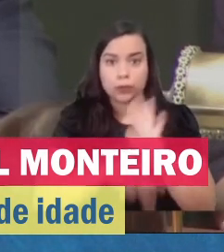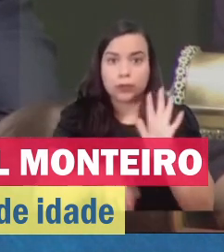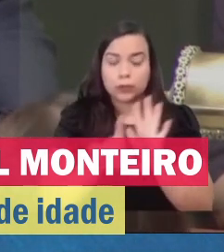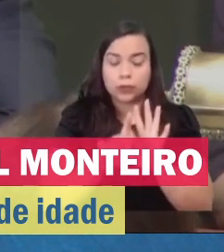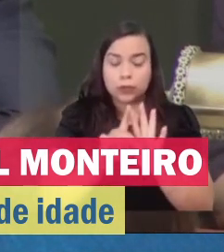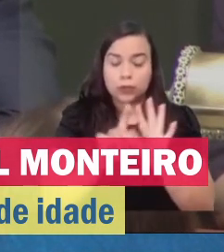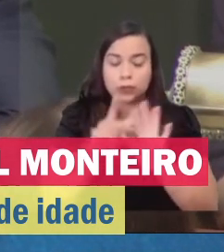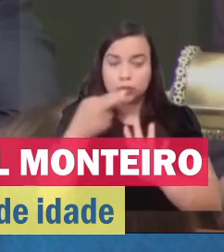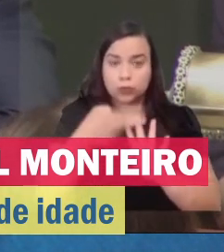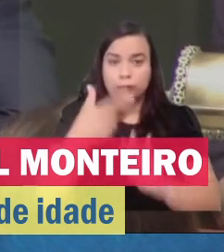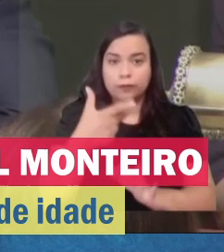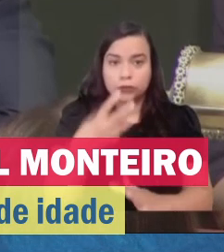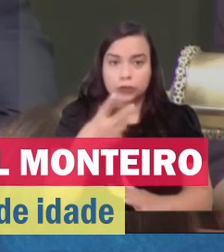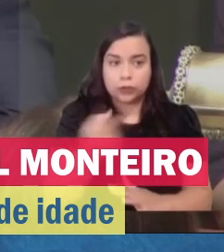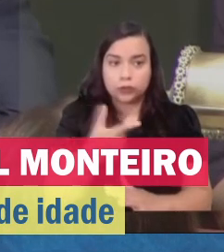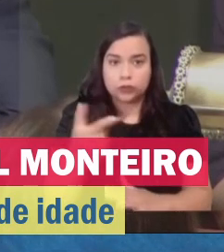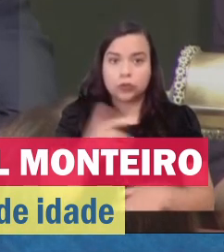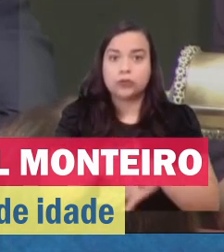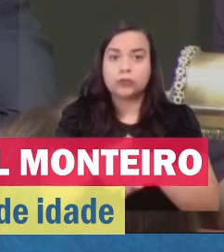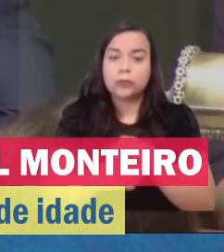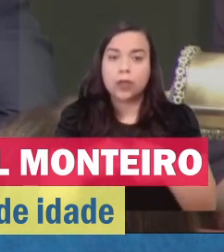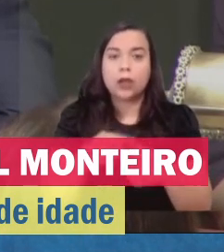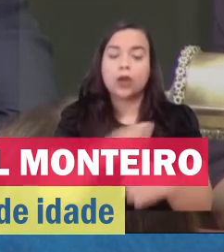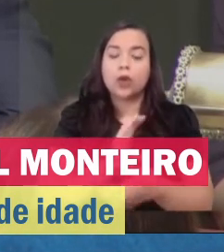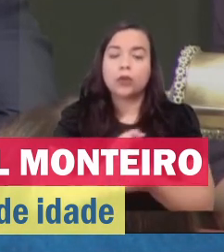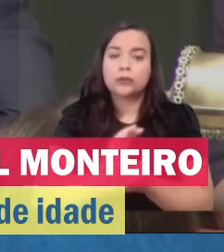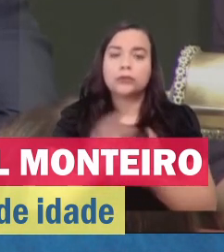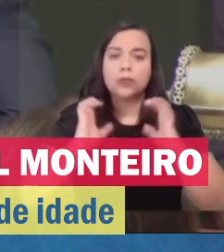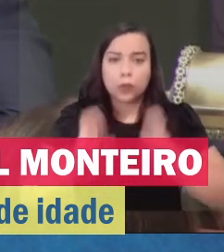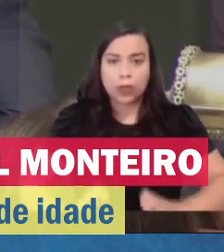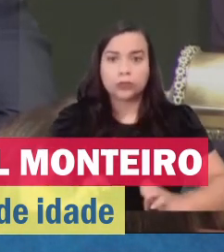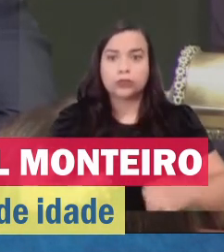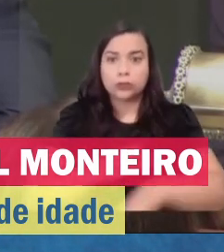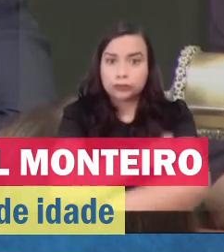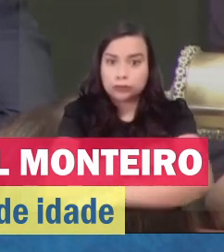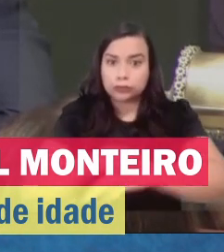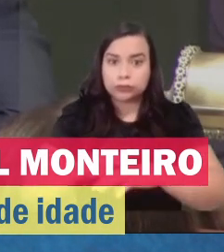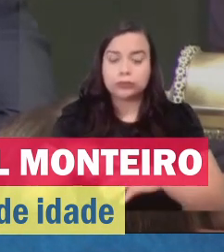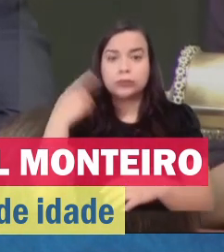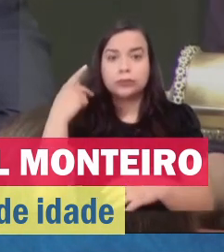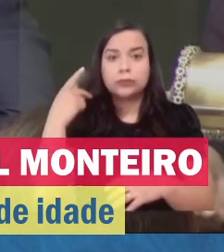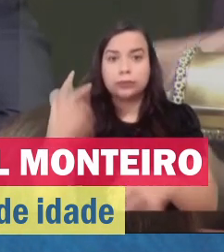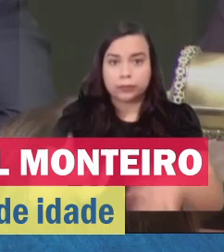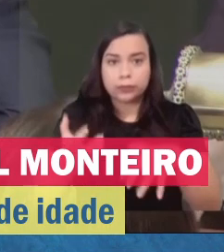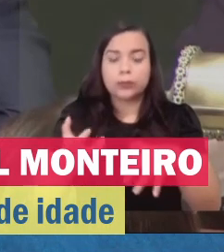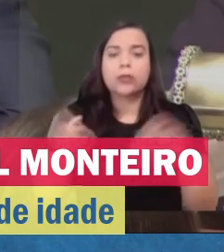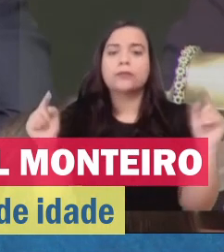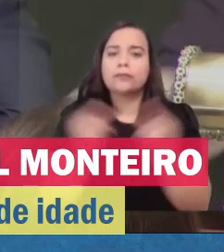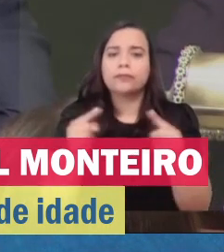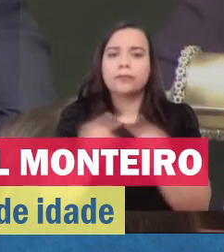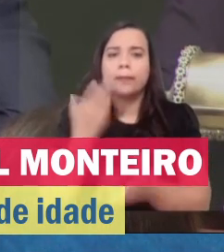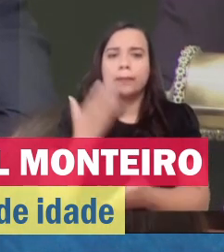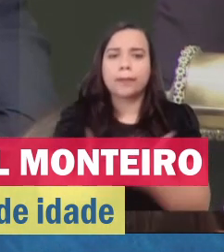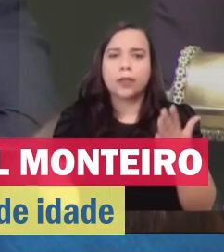23/2022, de autoria do Conselho de Ética e Decoro Parlamentar, que declara perda do mandato do vereador Gabriel Luiz Monteiro de Oliveira por